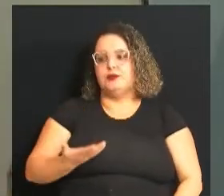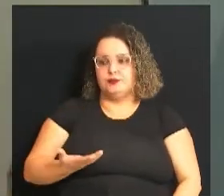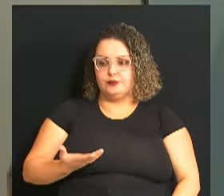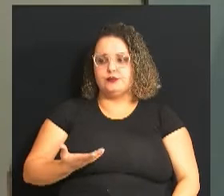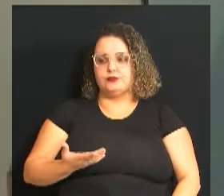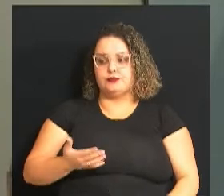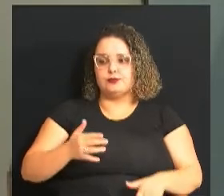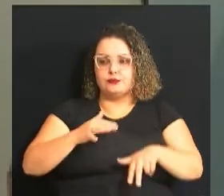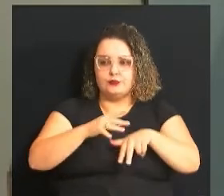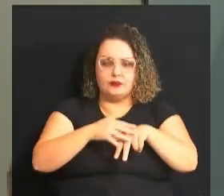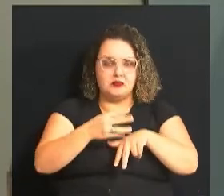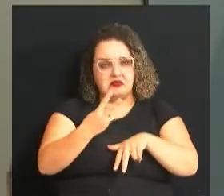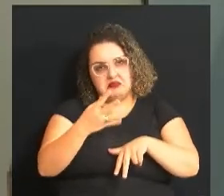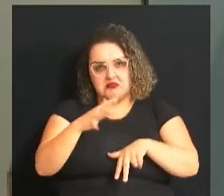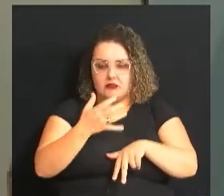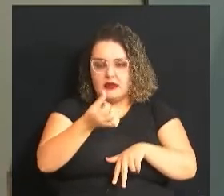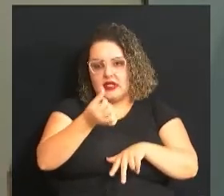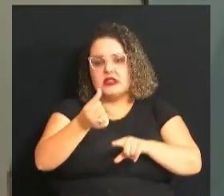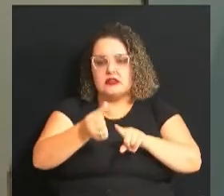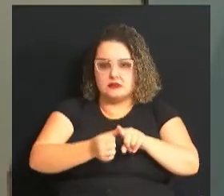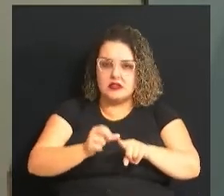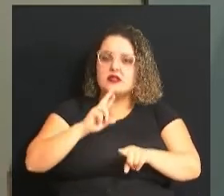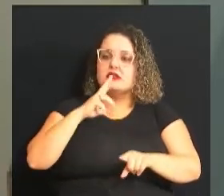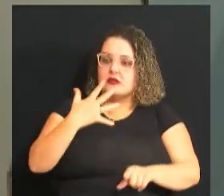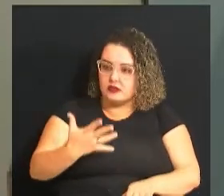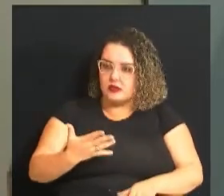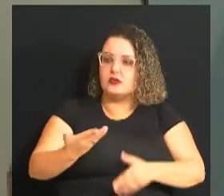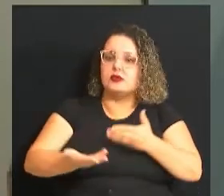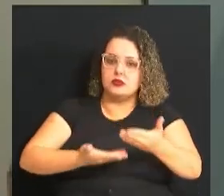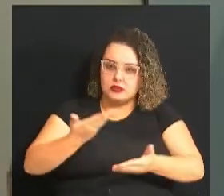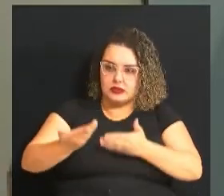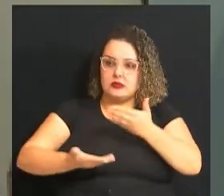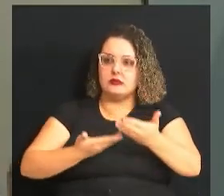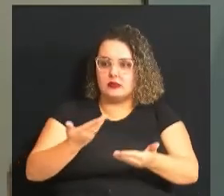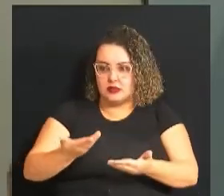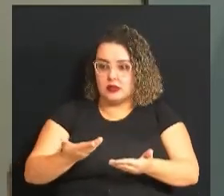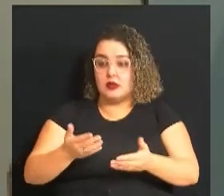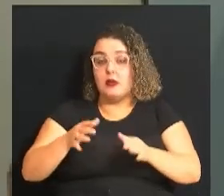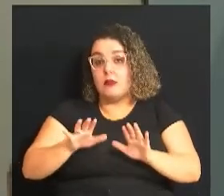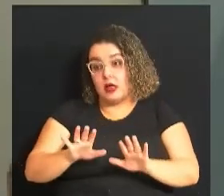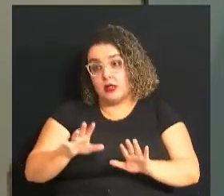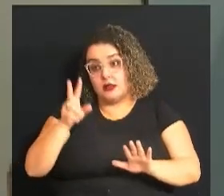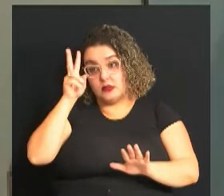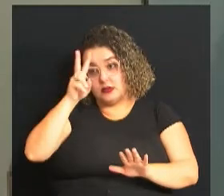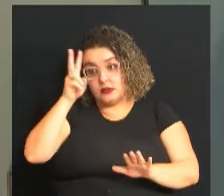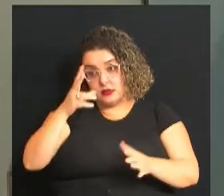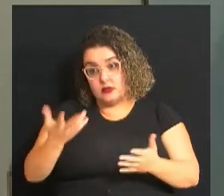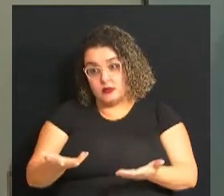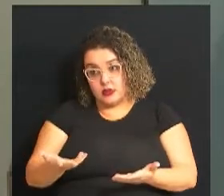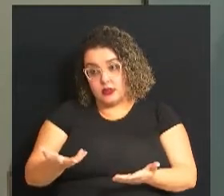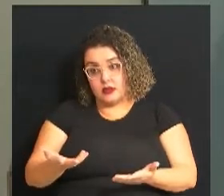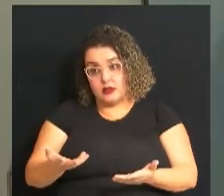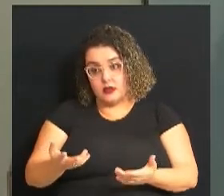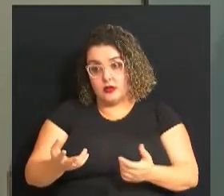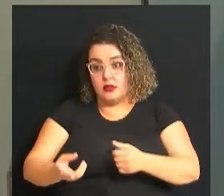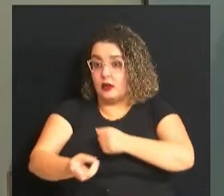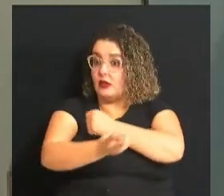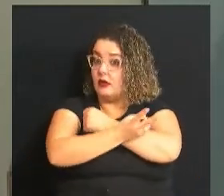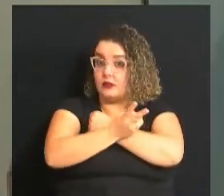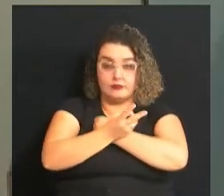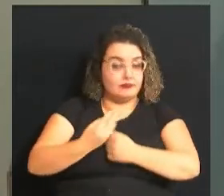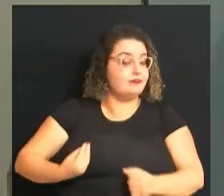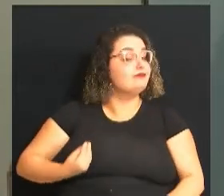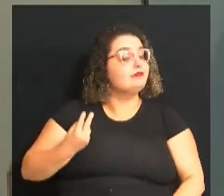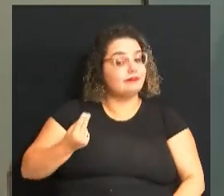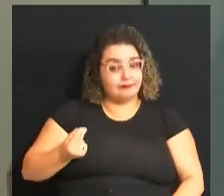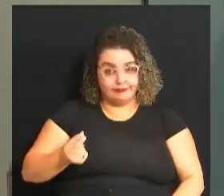3 a 6 meses, ele já vê resultados daquele tratamento. Só que, lembrando, o cuidado é para a vida toda.